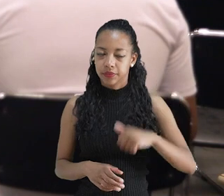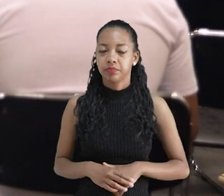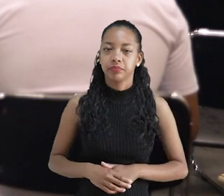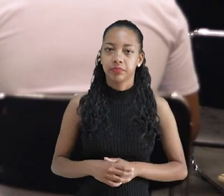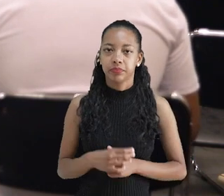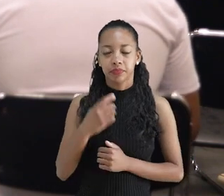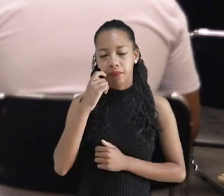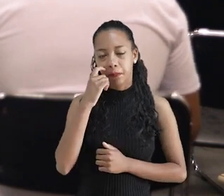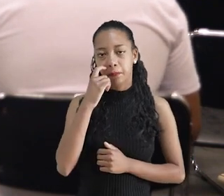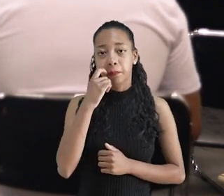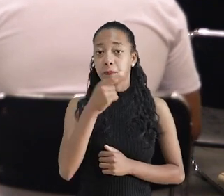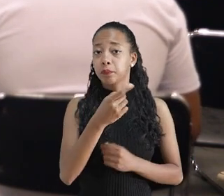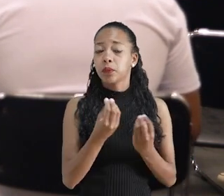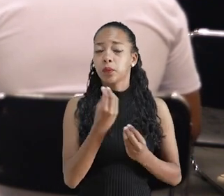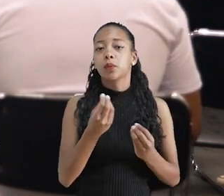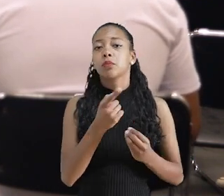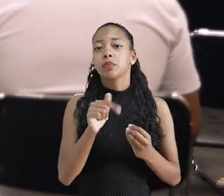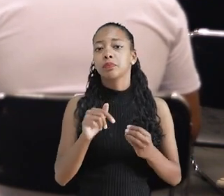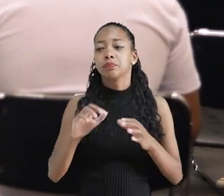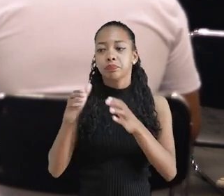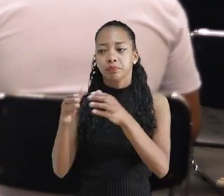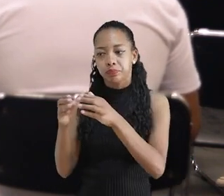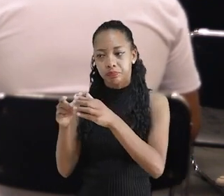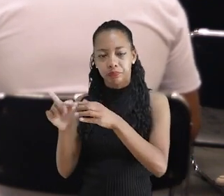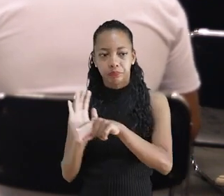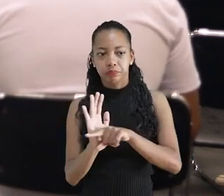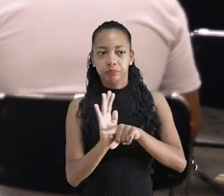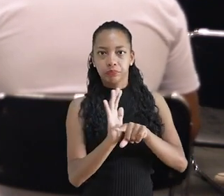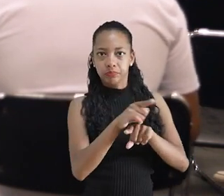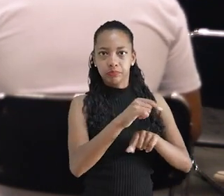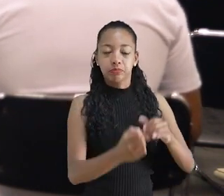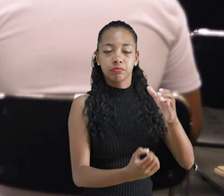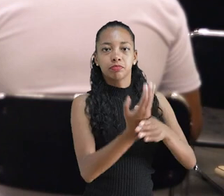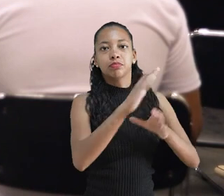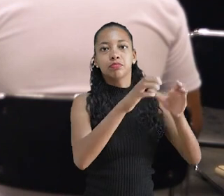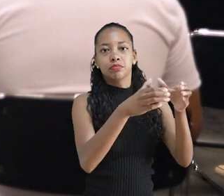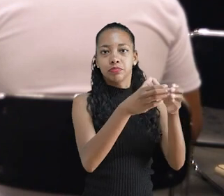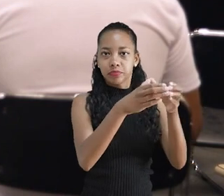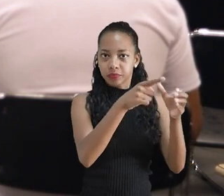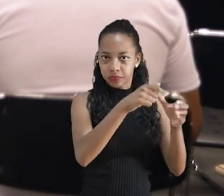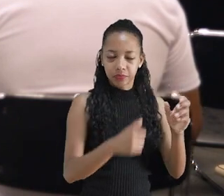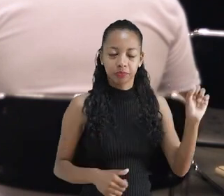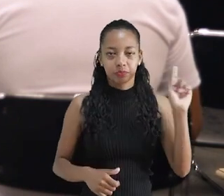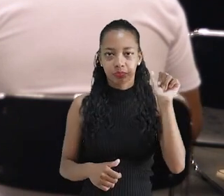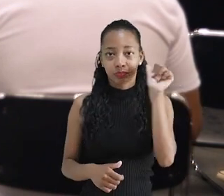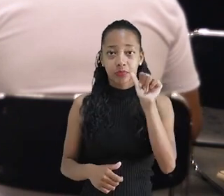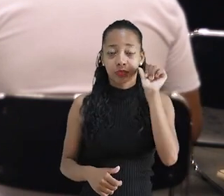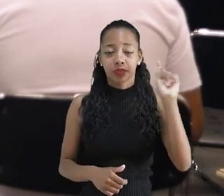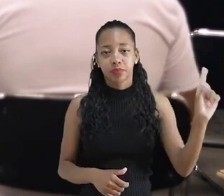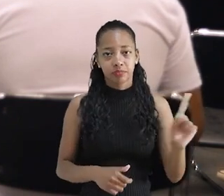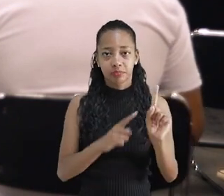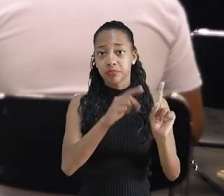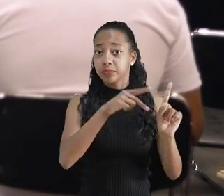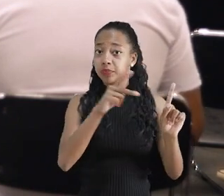surgiu a partir também de oficina de comunicação com tela firme entre outros movimentos coordenado liderado pela professora lía Melo que ganhou o prêmio de melhor professora